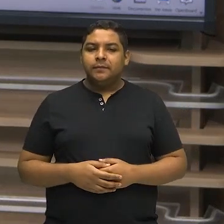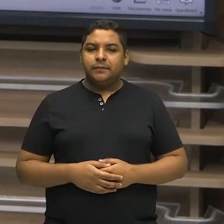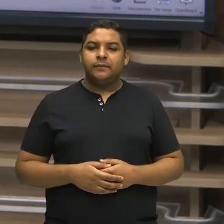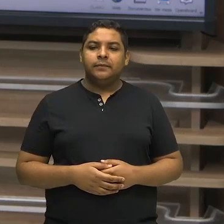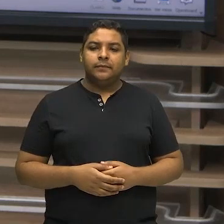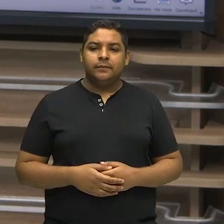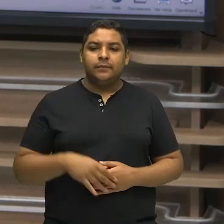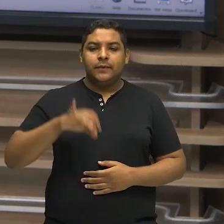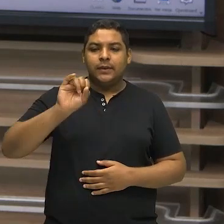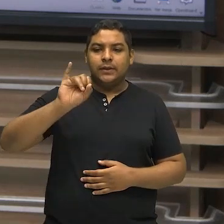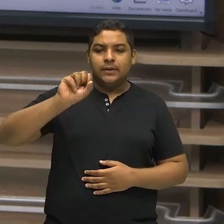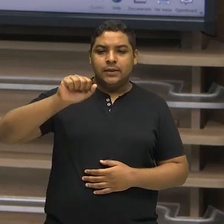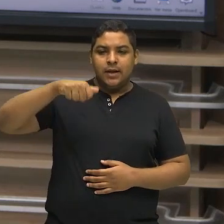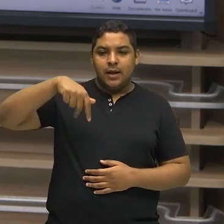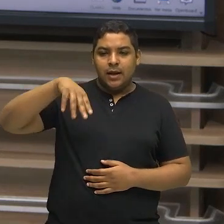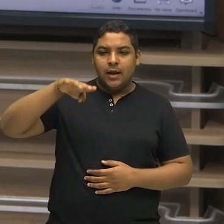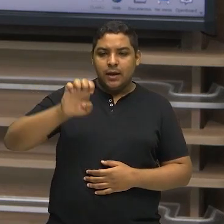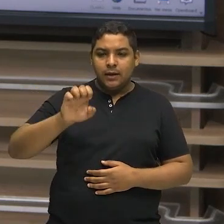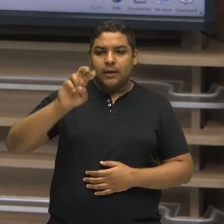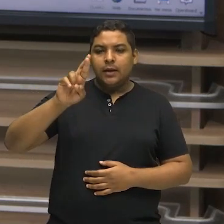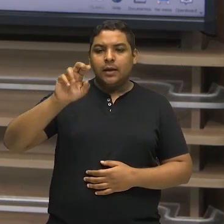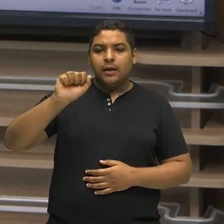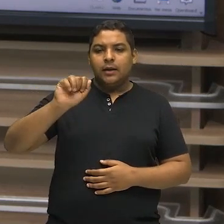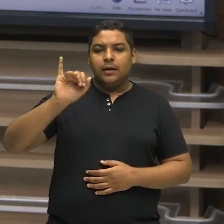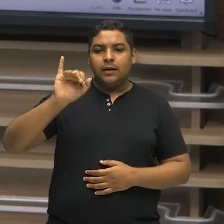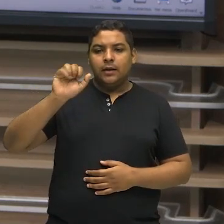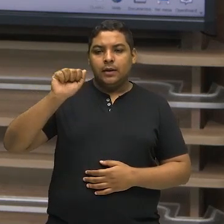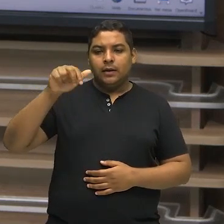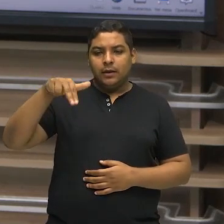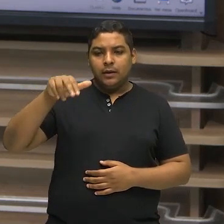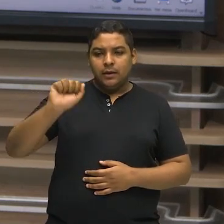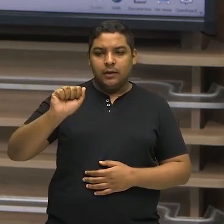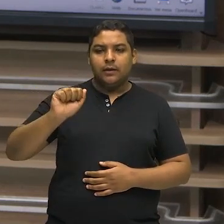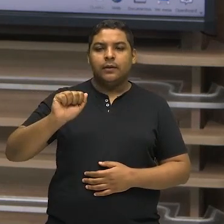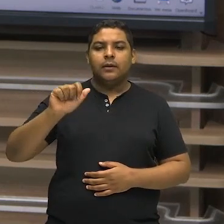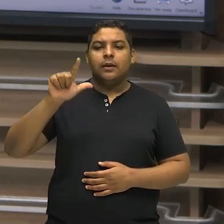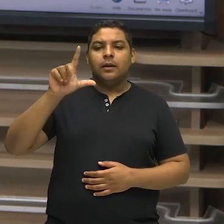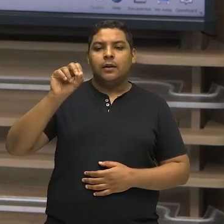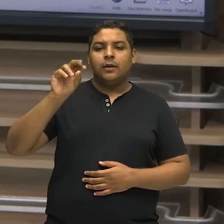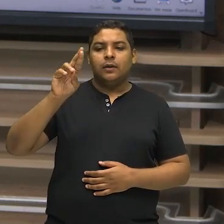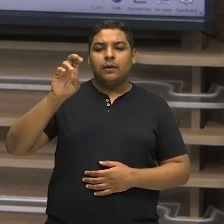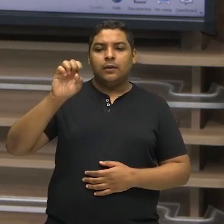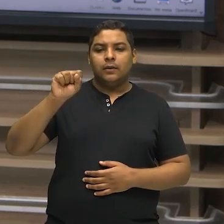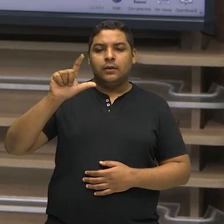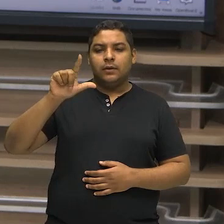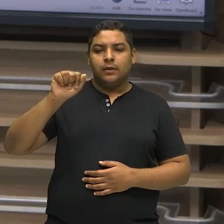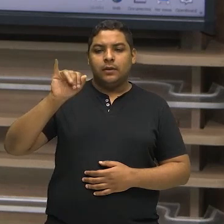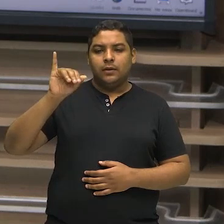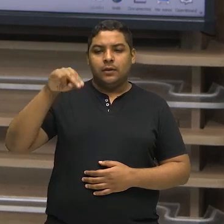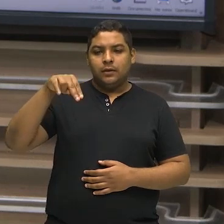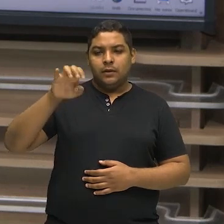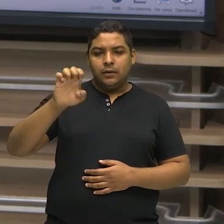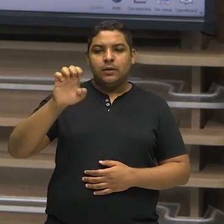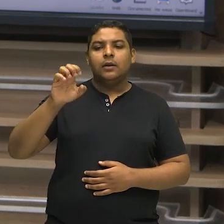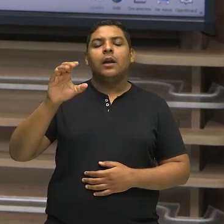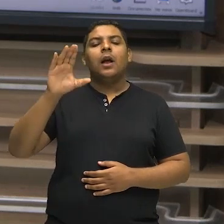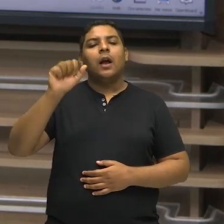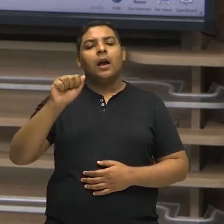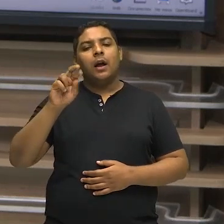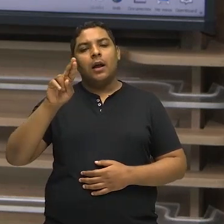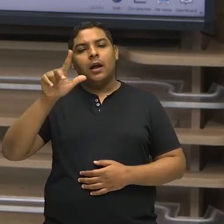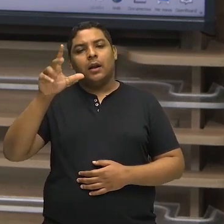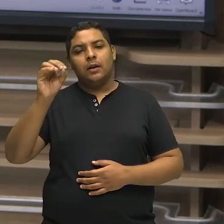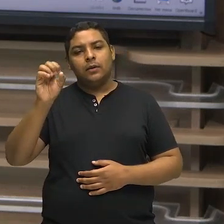Caroline, o Isaac, a Rayana, a Lourislaine, e o Carlos Gabriel aqui,